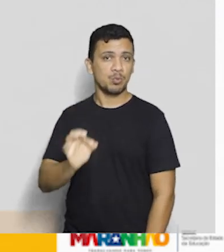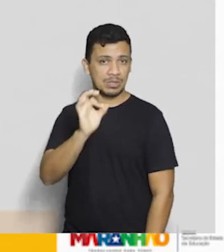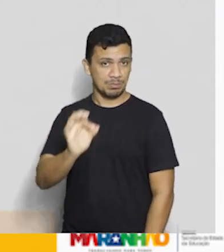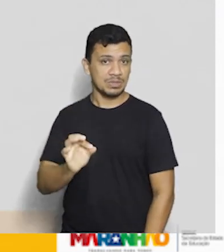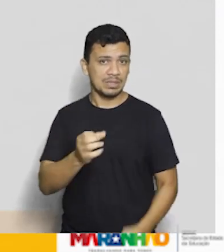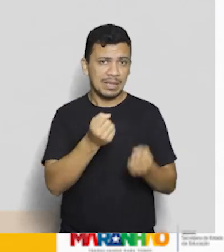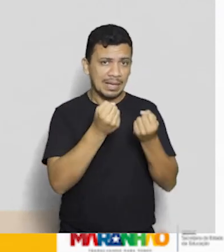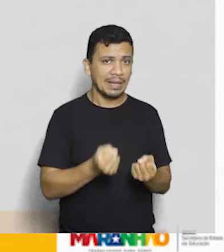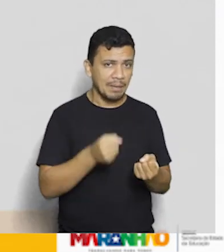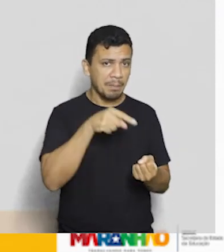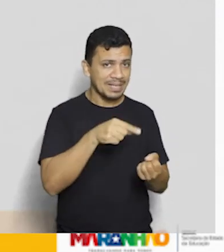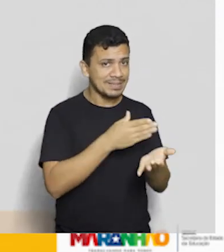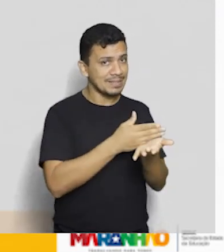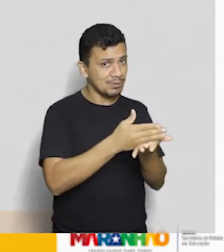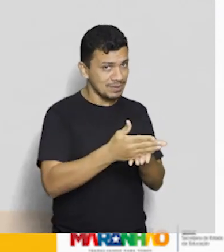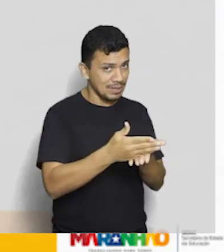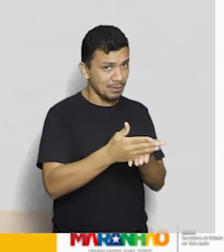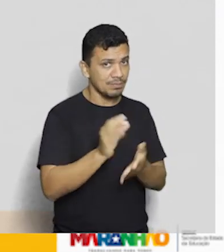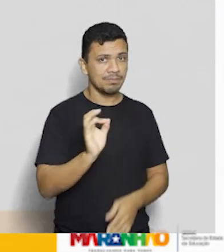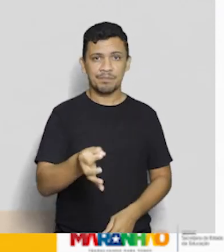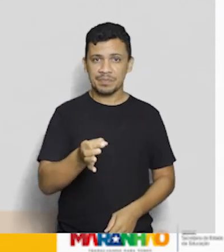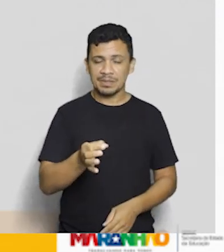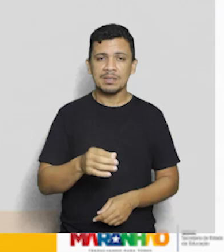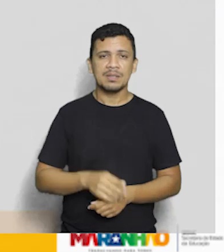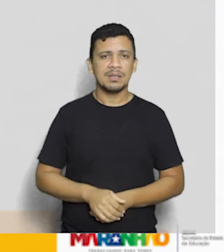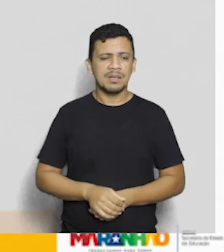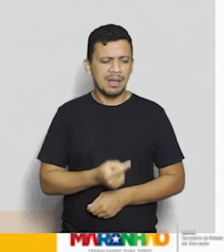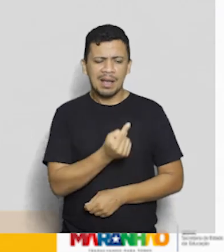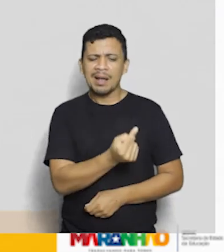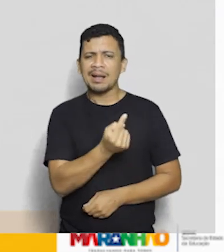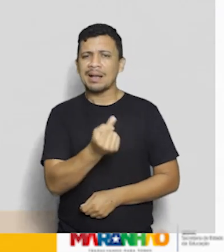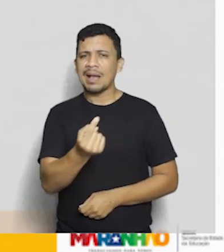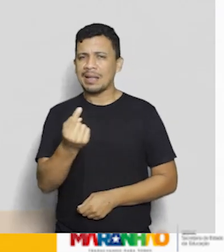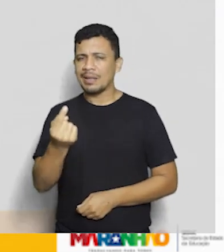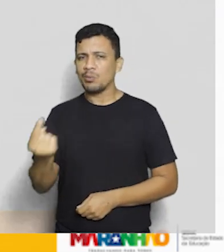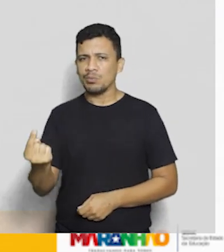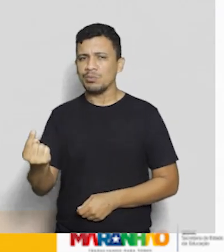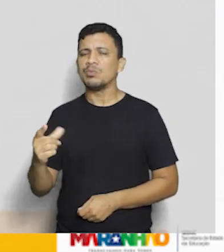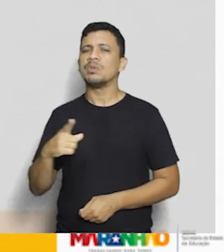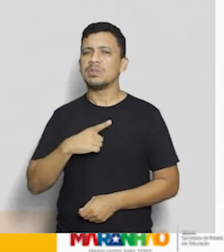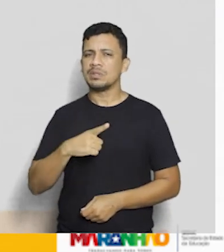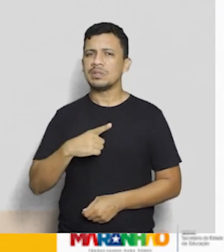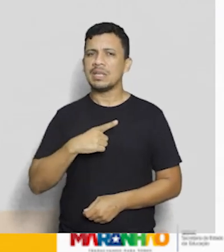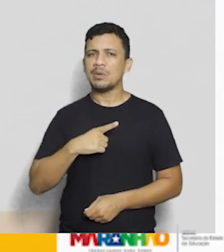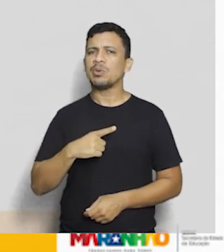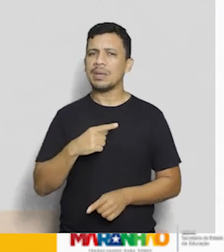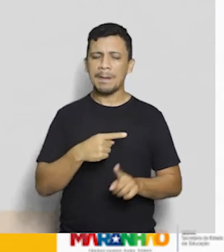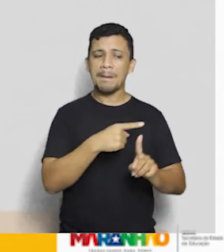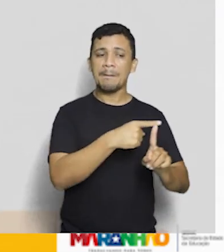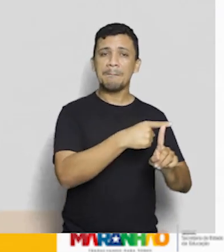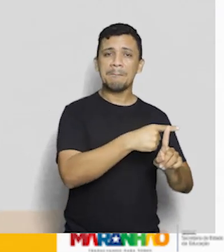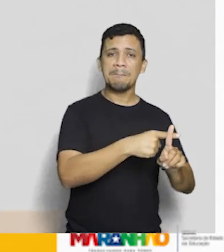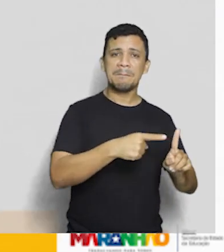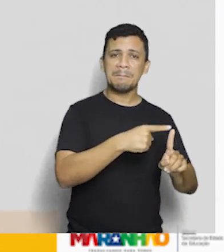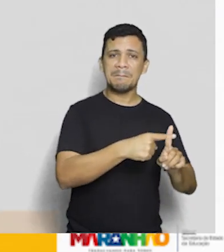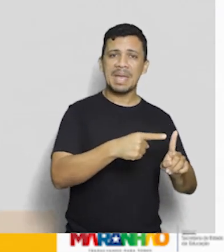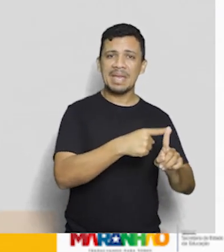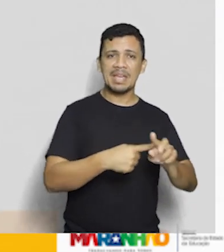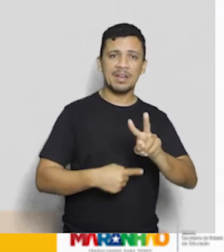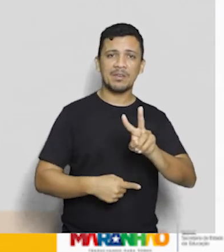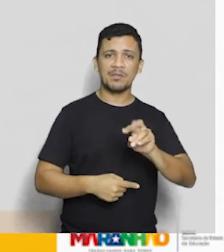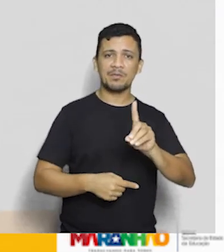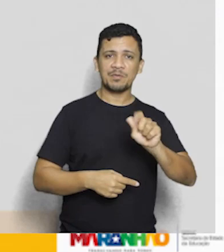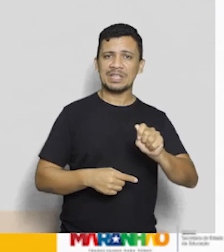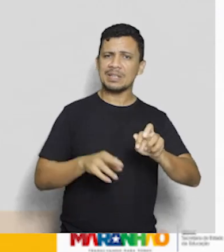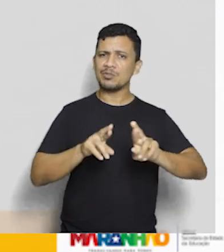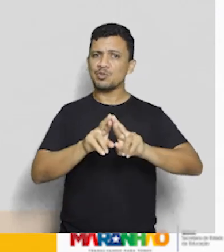massa inicial, certo? Cada radioisótopo vai ter uma meia-vida diferente, ou seja, vai